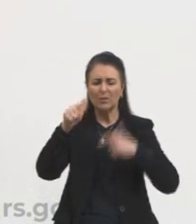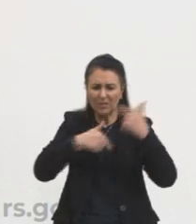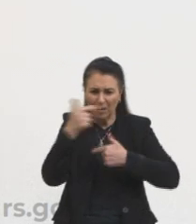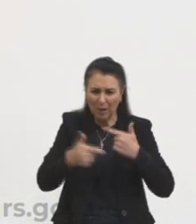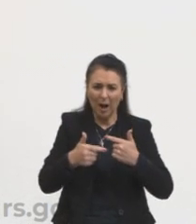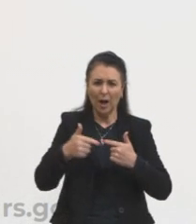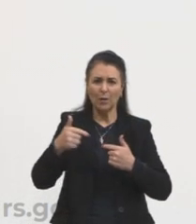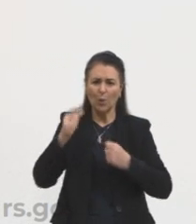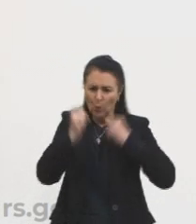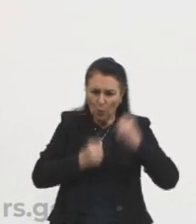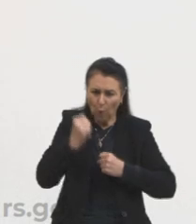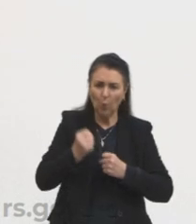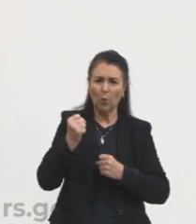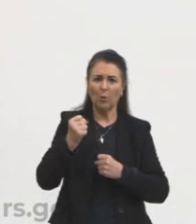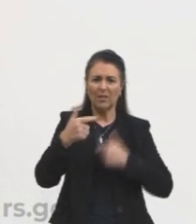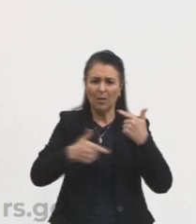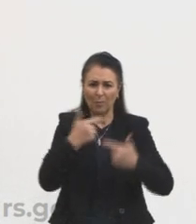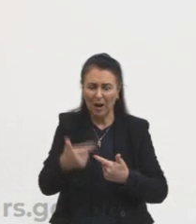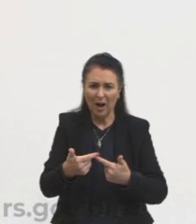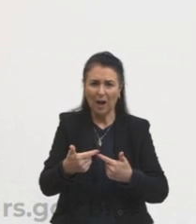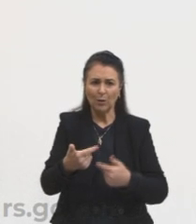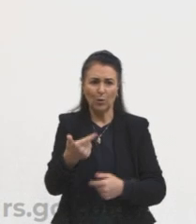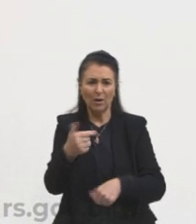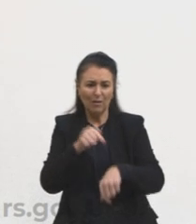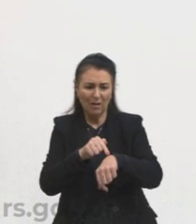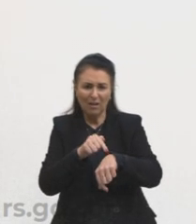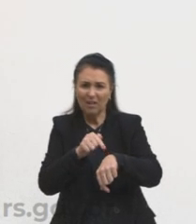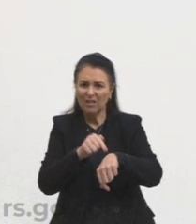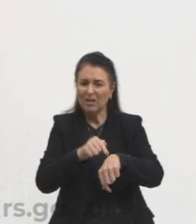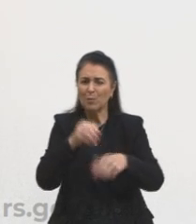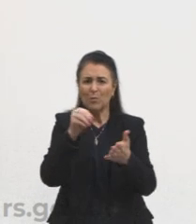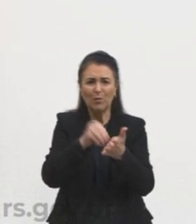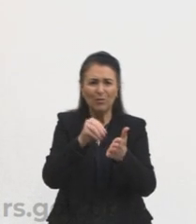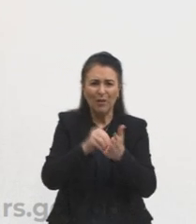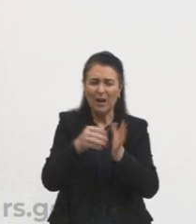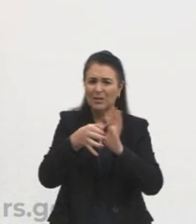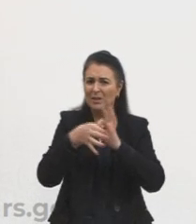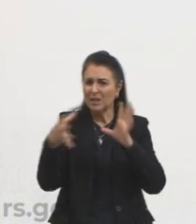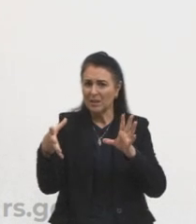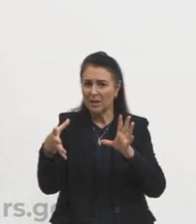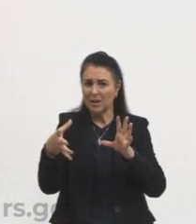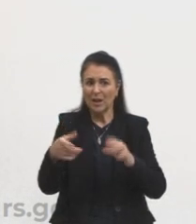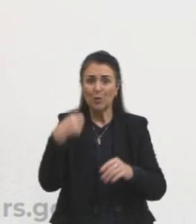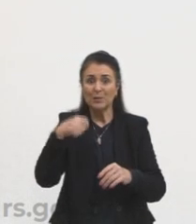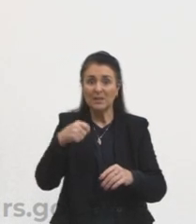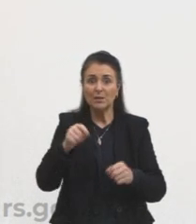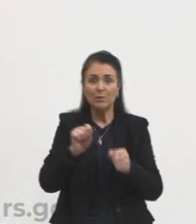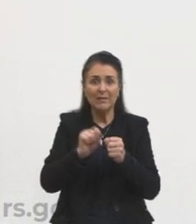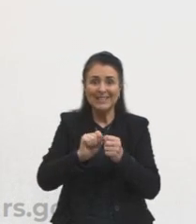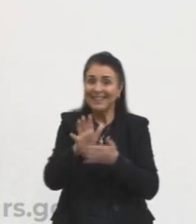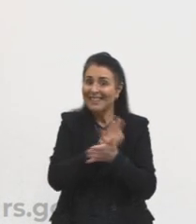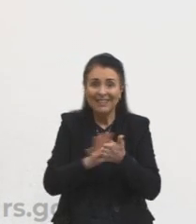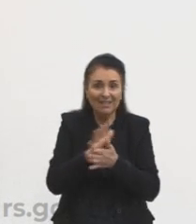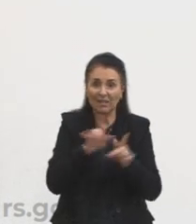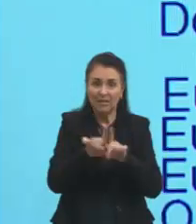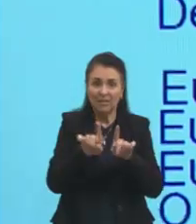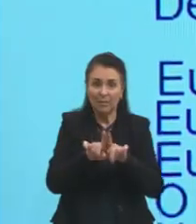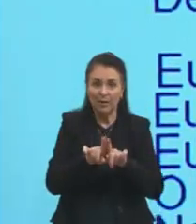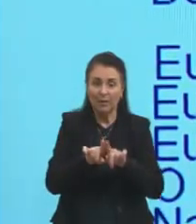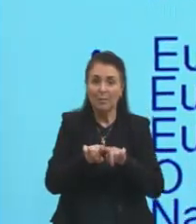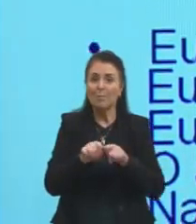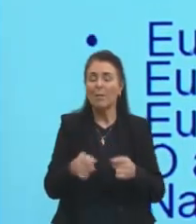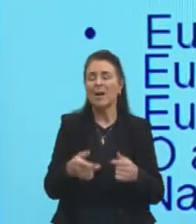eu corro para trabalhar eu não tenho tempo de ter o tempo livre de ser de nada ter que fazer né do Ócio hoje é só trabalhar